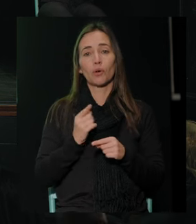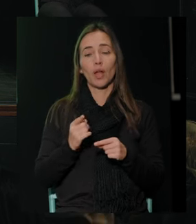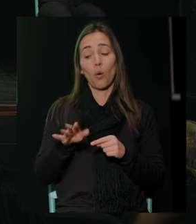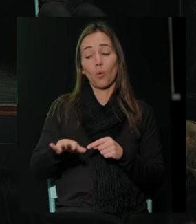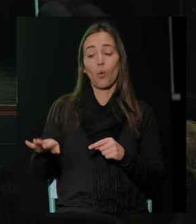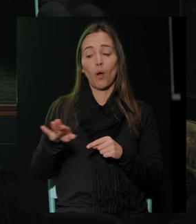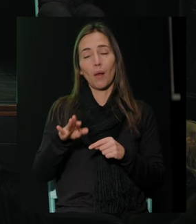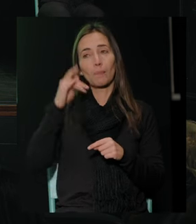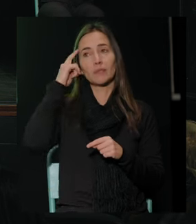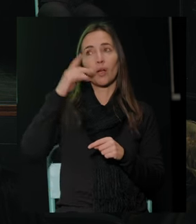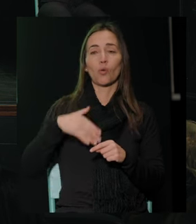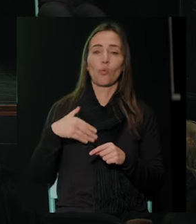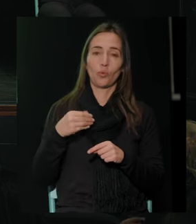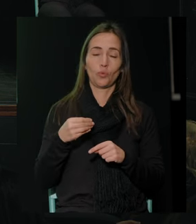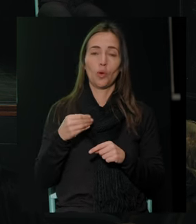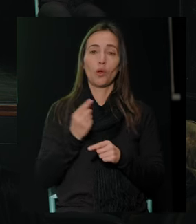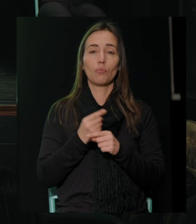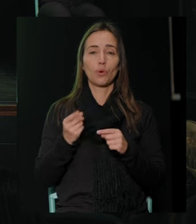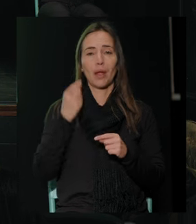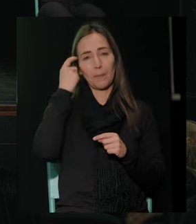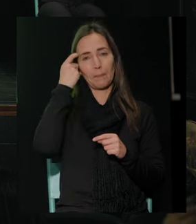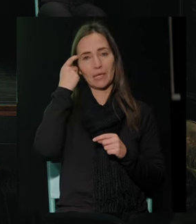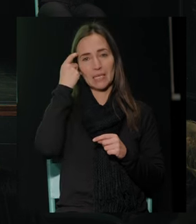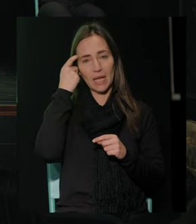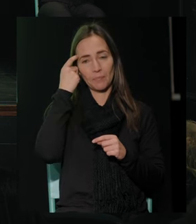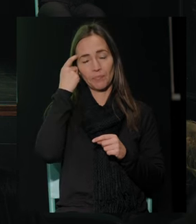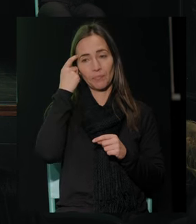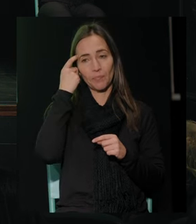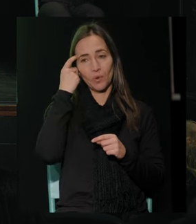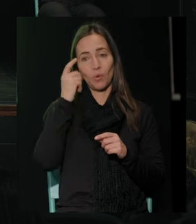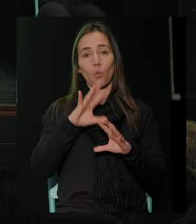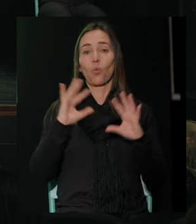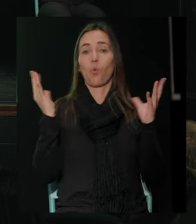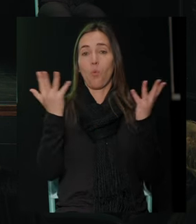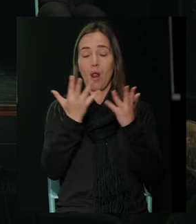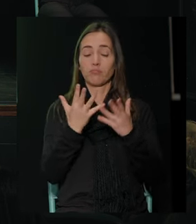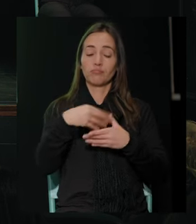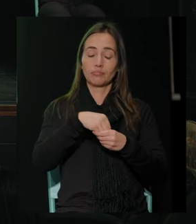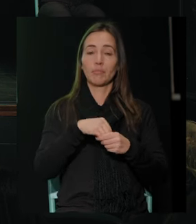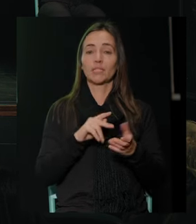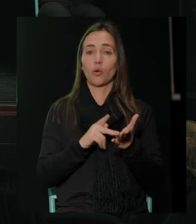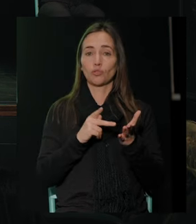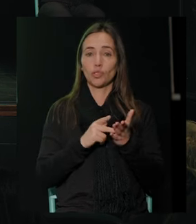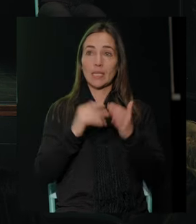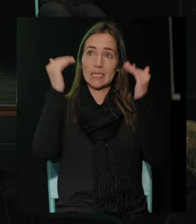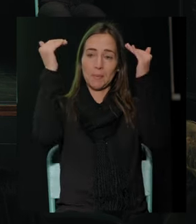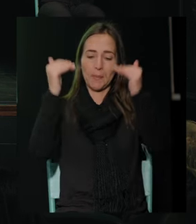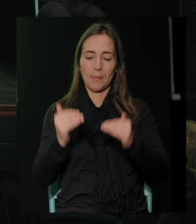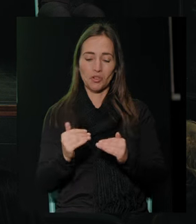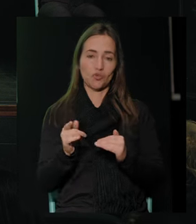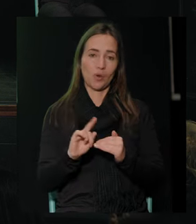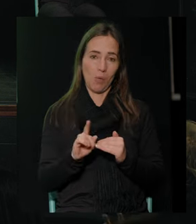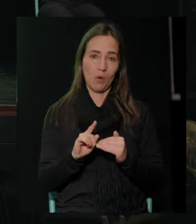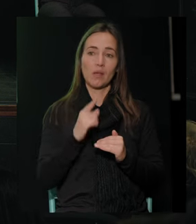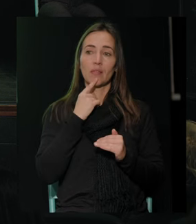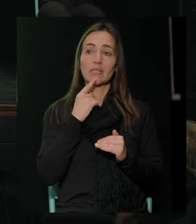termino, que é basicamente pensar uma globalização, incluindo a própria tecnologia, não de cima para baixo, né? Não que